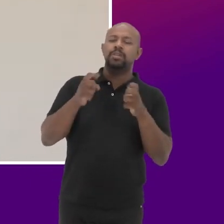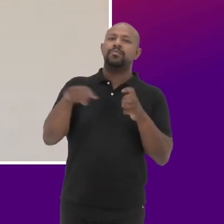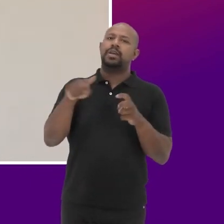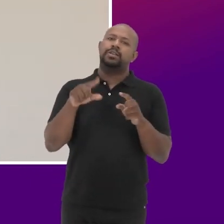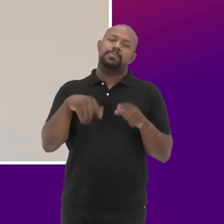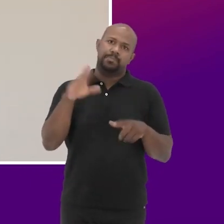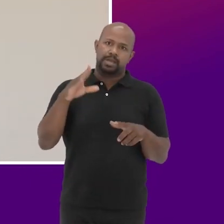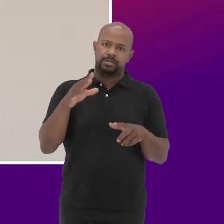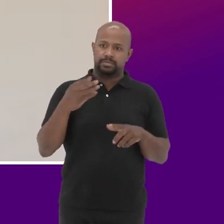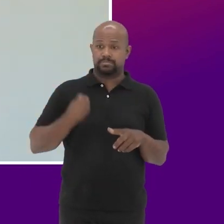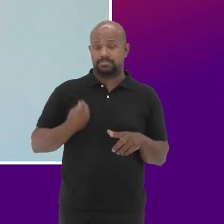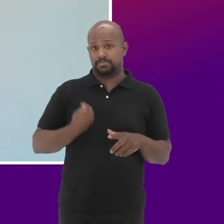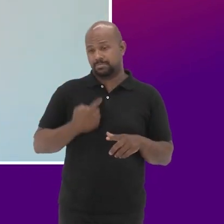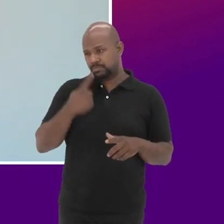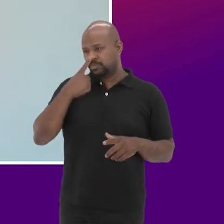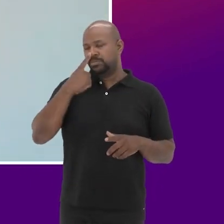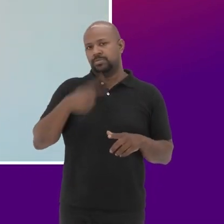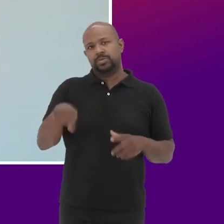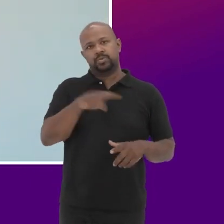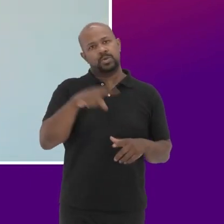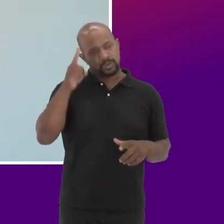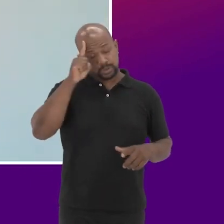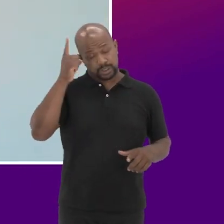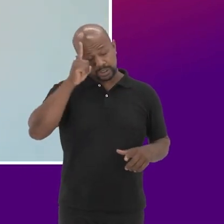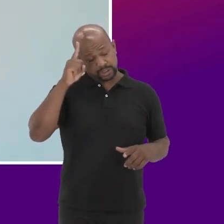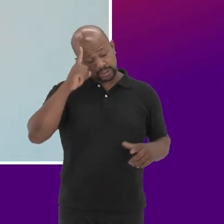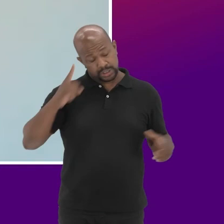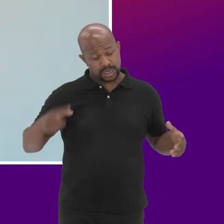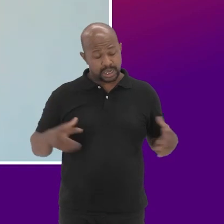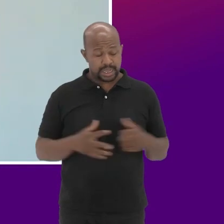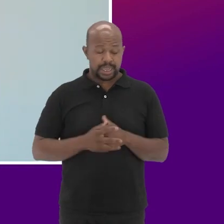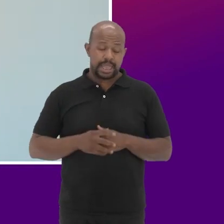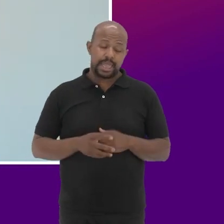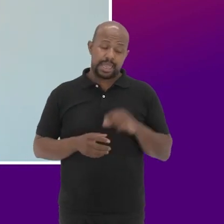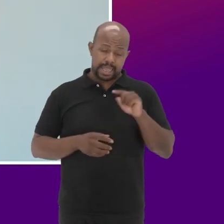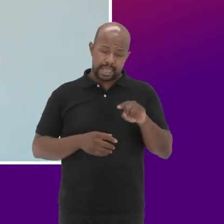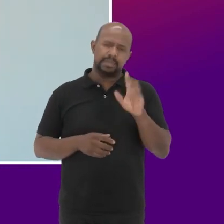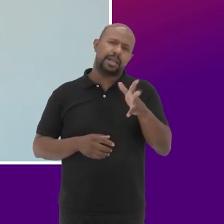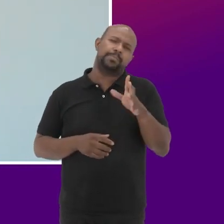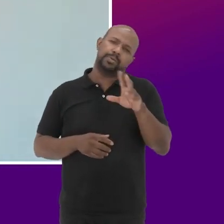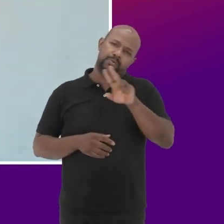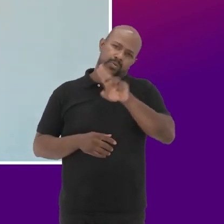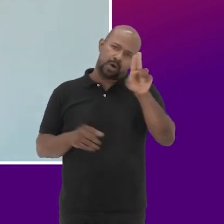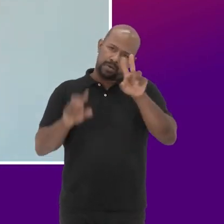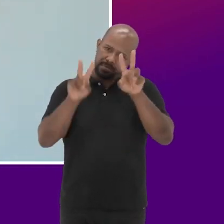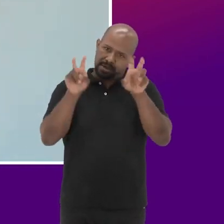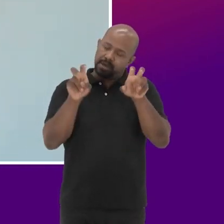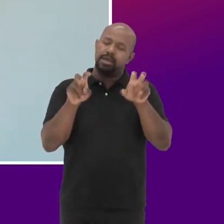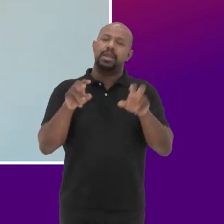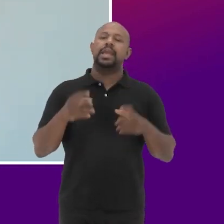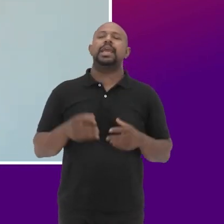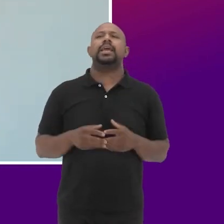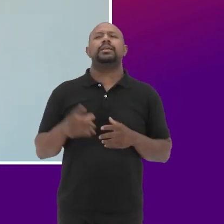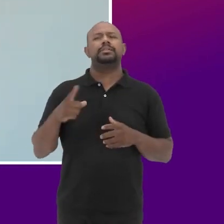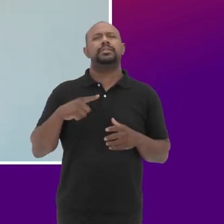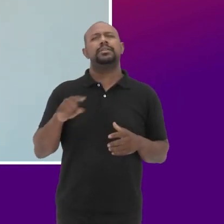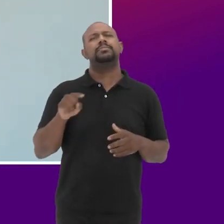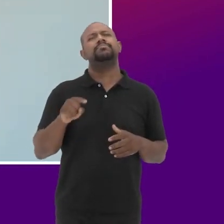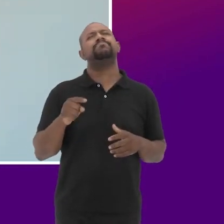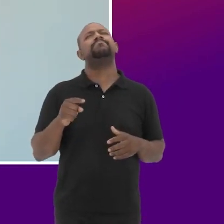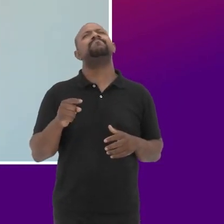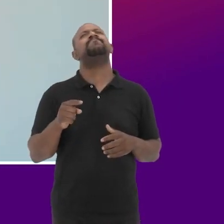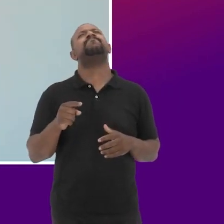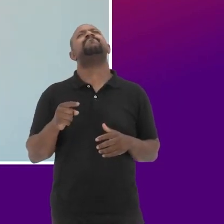ele provavelmente vai estar cada vez mais presente no nosso dia a dia, né? Ele, pelo próprio nome, né, ele tem, acho